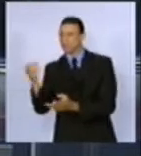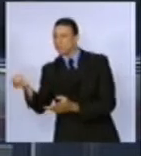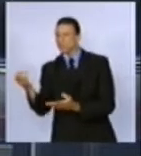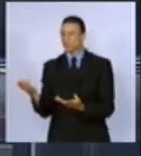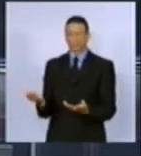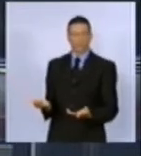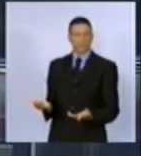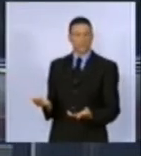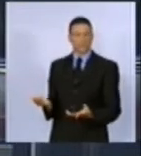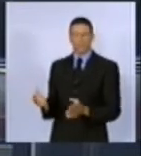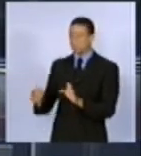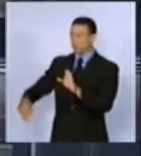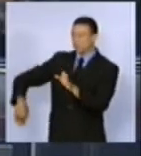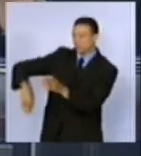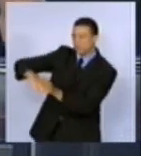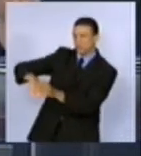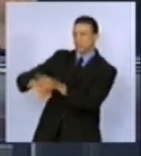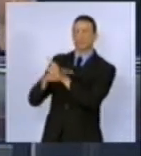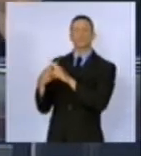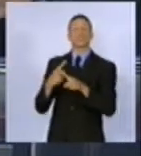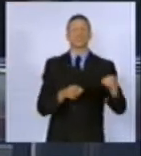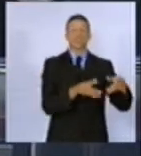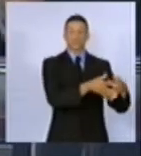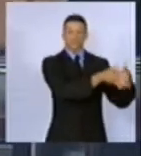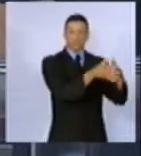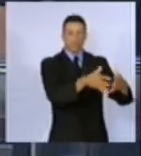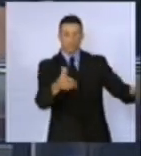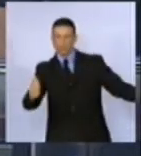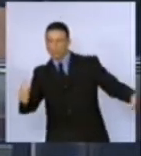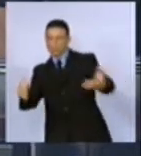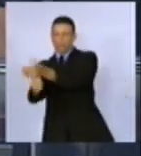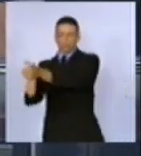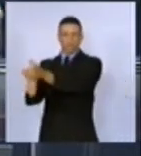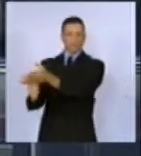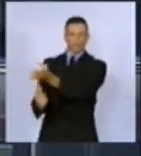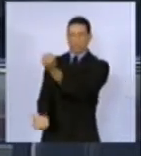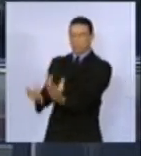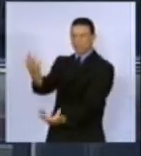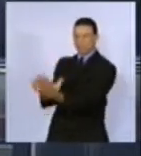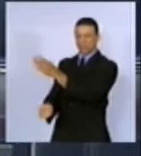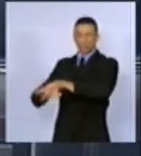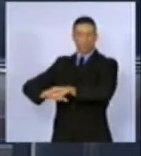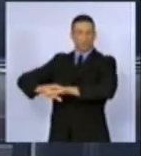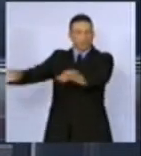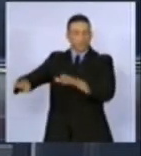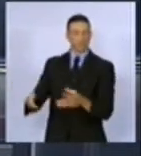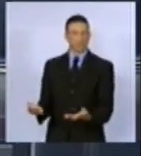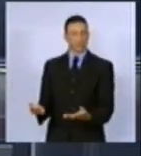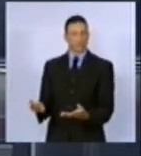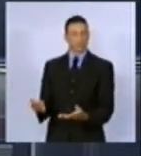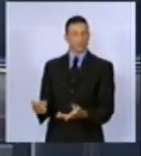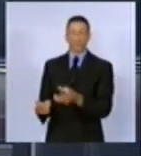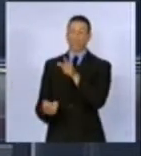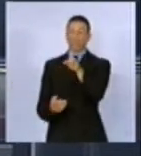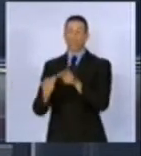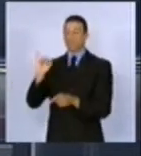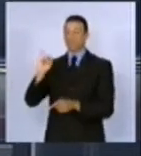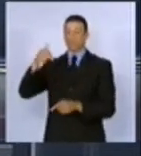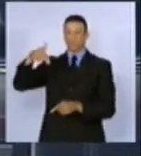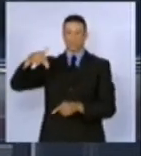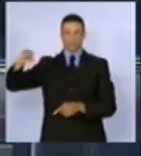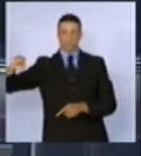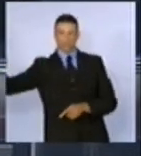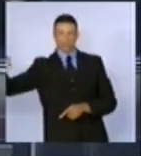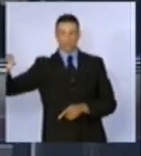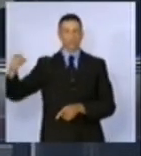e agora sair do setor por causa que a máquina vem porque a gente não pode queimar mais cana ele não vai conseguir pagar a Previdência Social mais